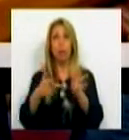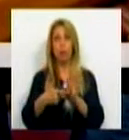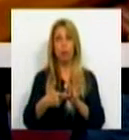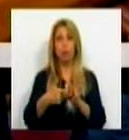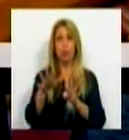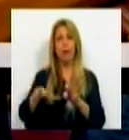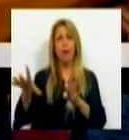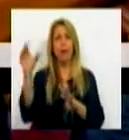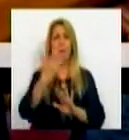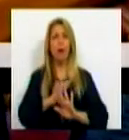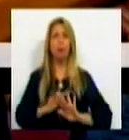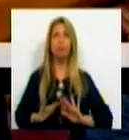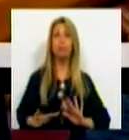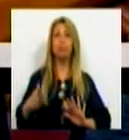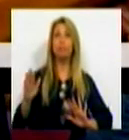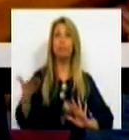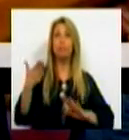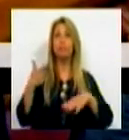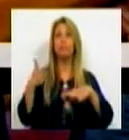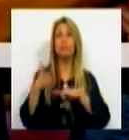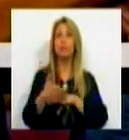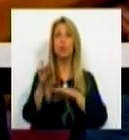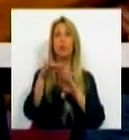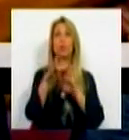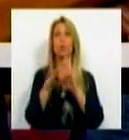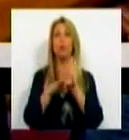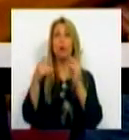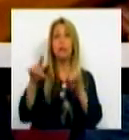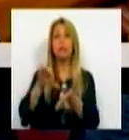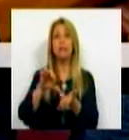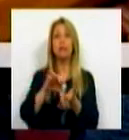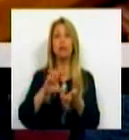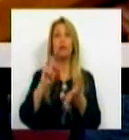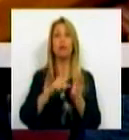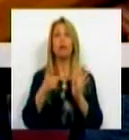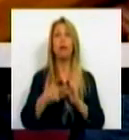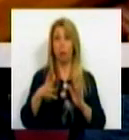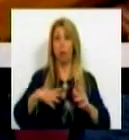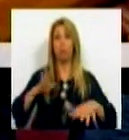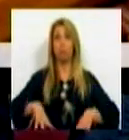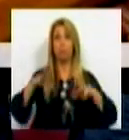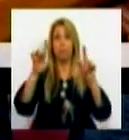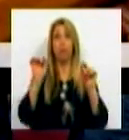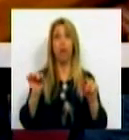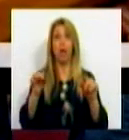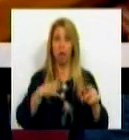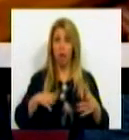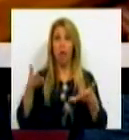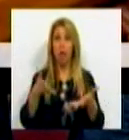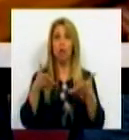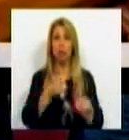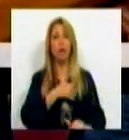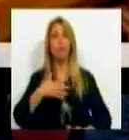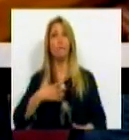mais tradicionais, nomeadamente através do programa que temos com os centros tecnológicos e que queremos desenvolver aí, que queremos ajudar as